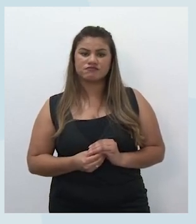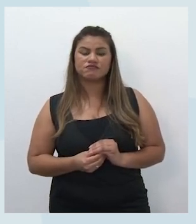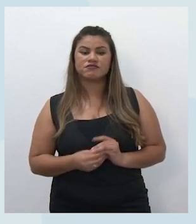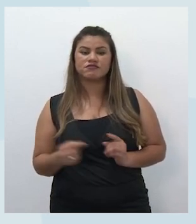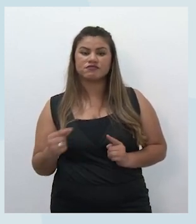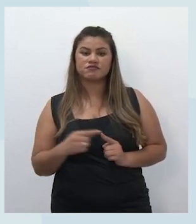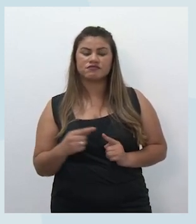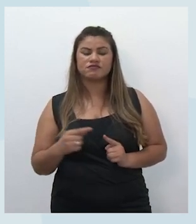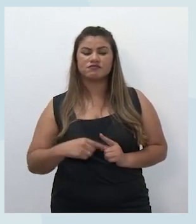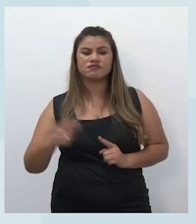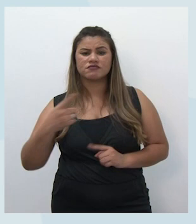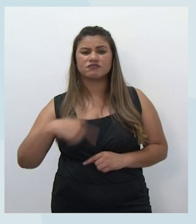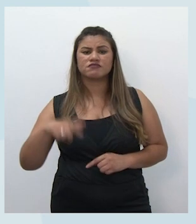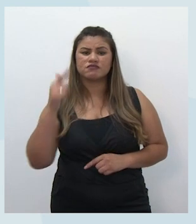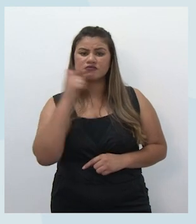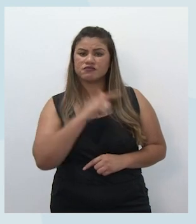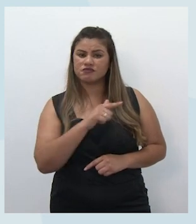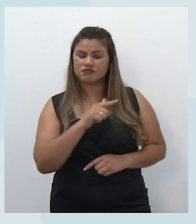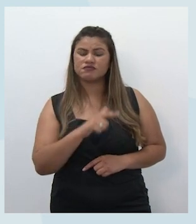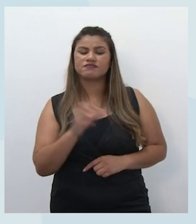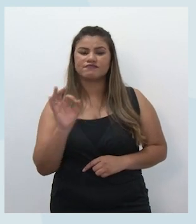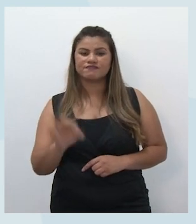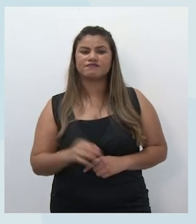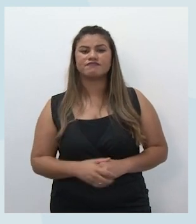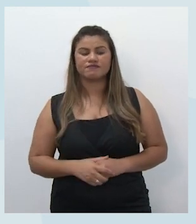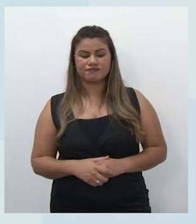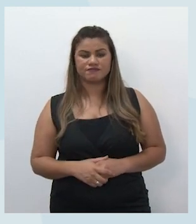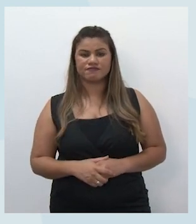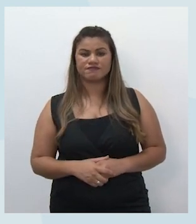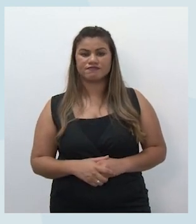garantir que isso aconteça, tá?